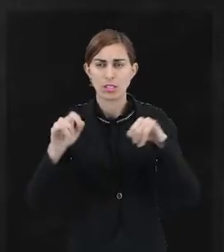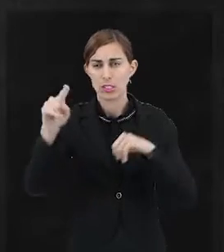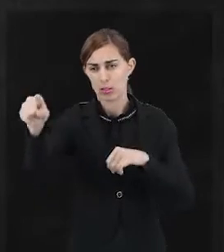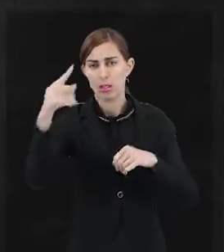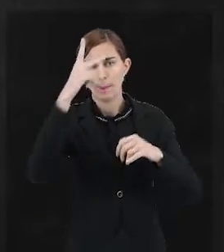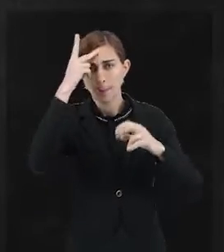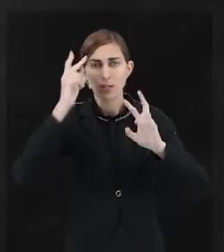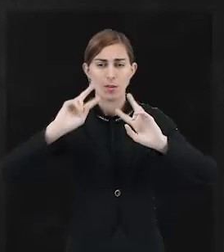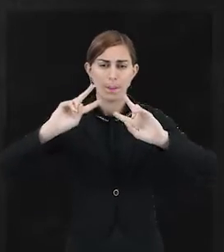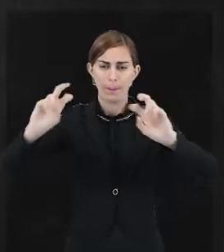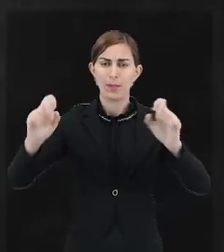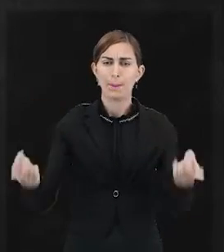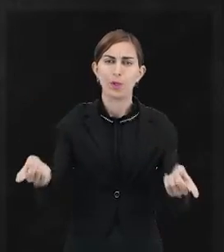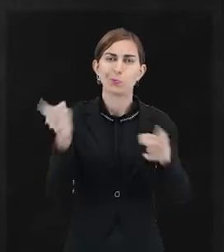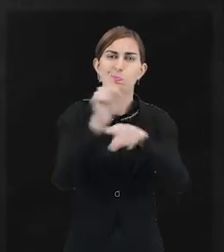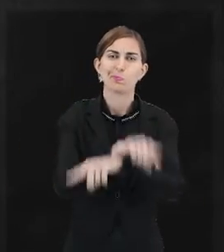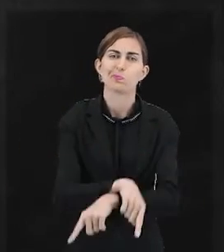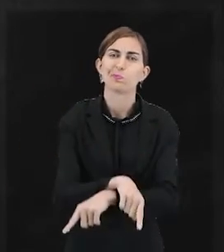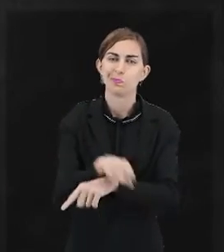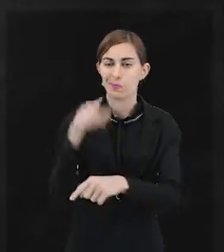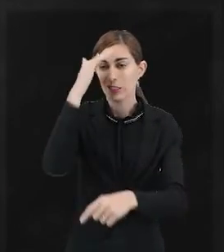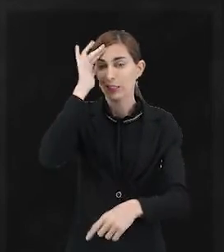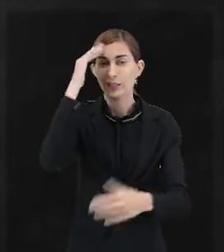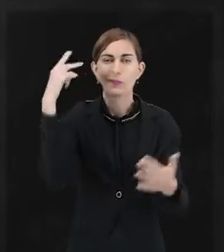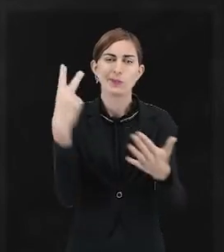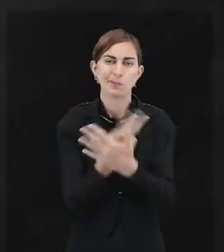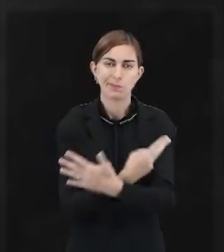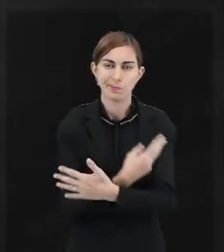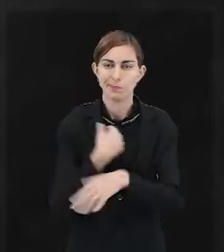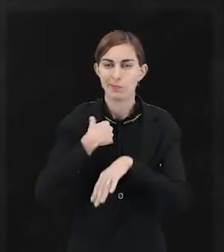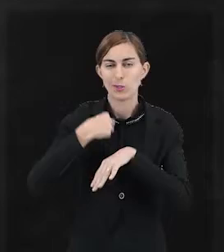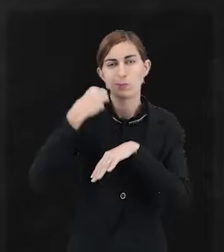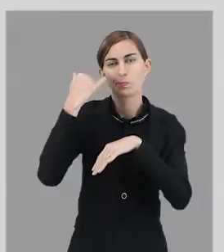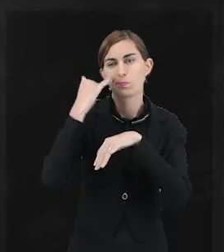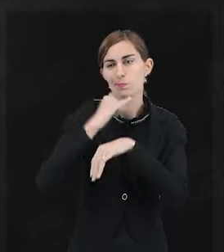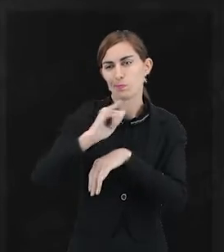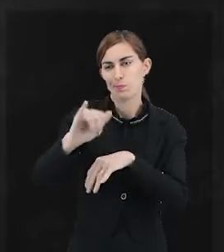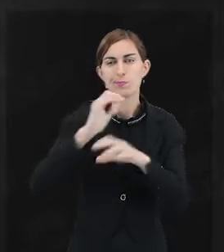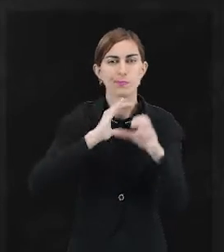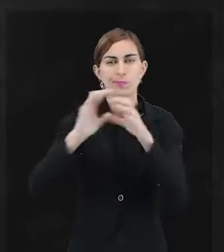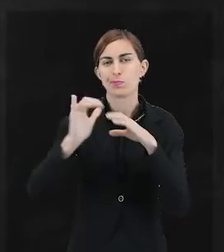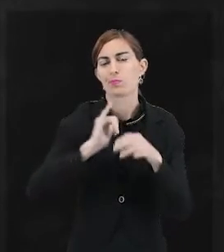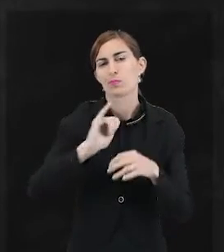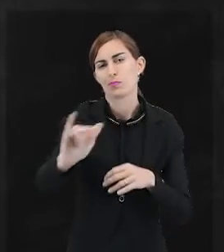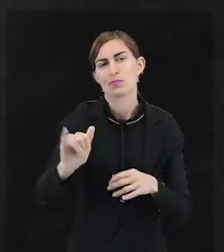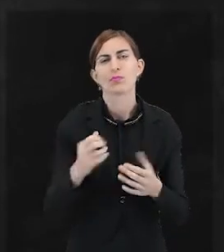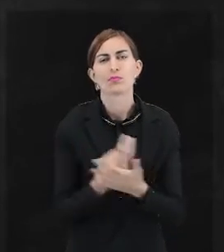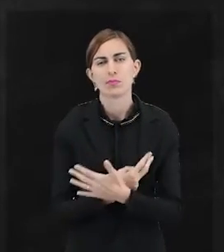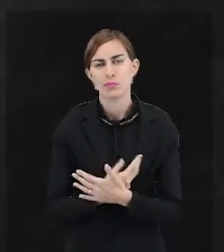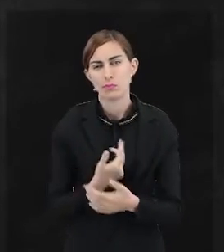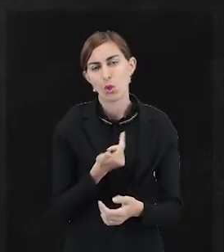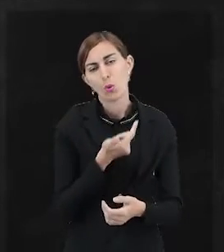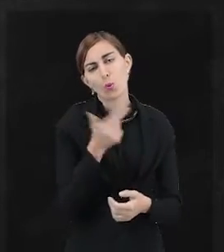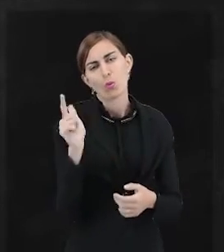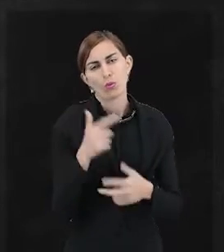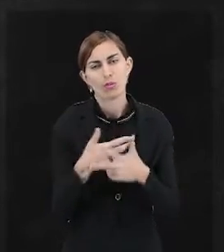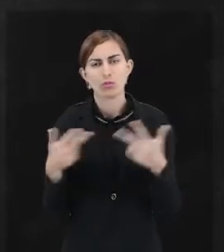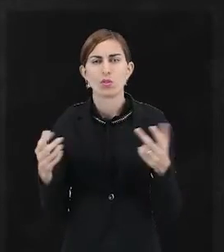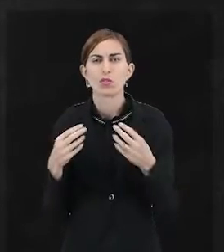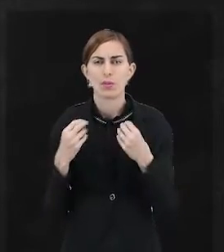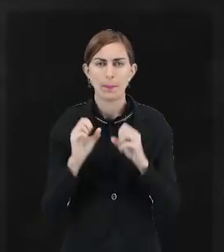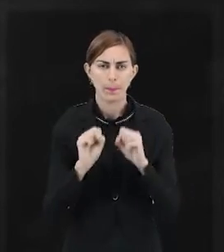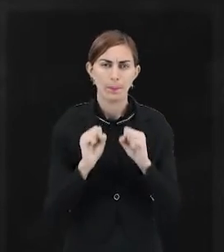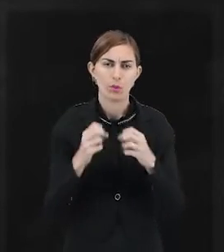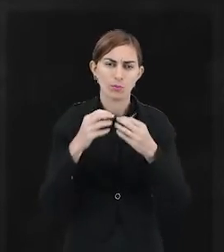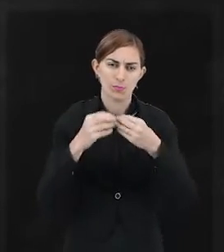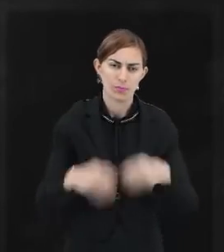pode acabar distorcendo de alguma forma a mensagem que a gente pretende passar. Outras coisas que podem impedir um